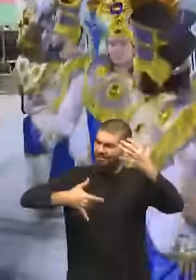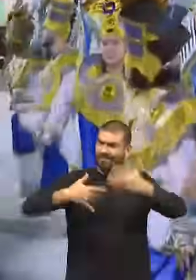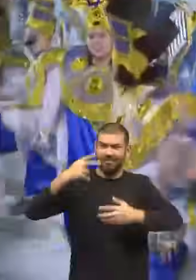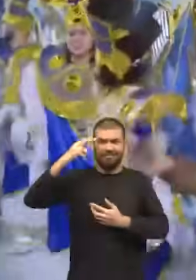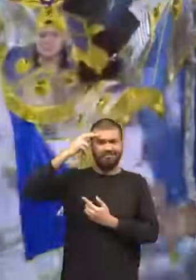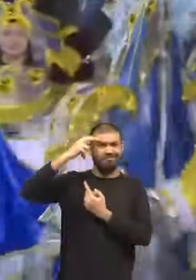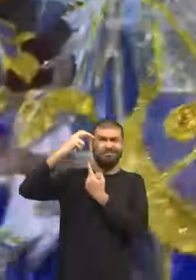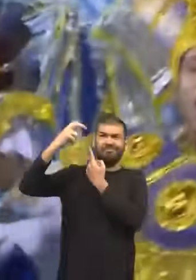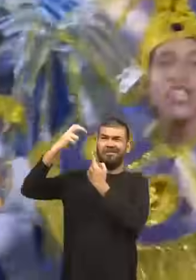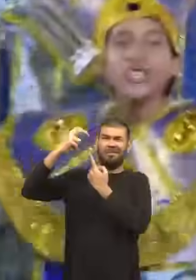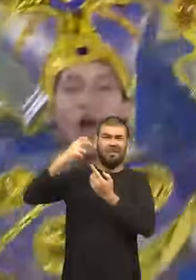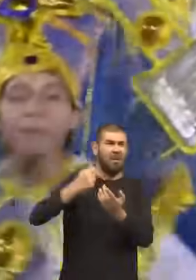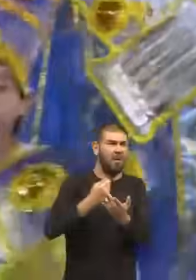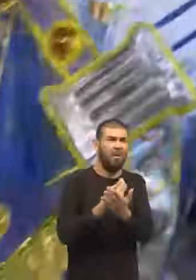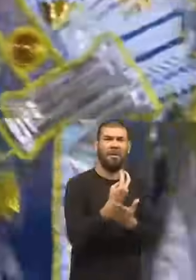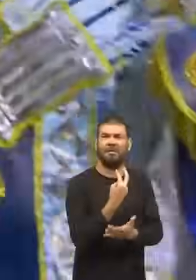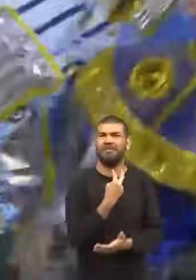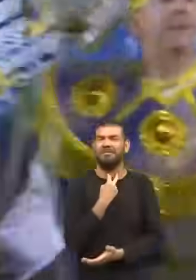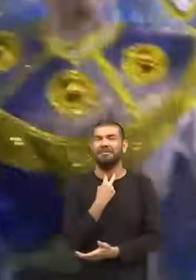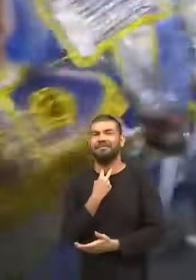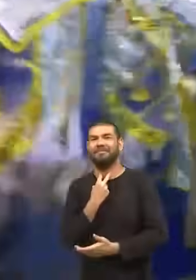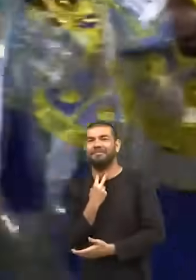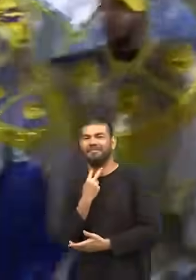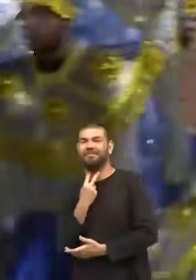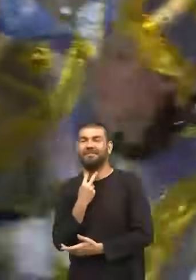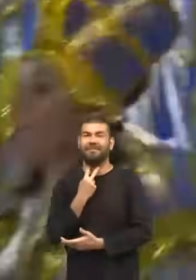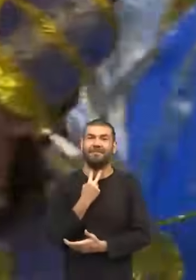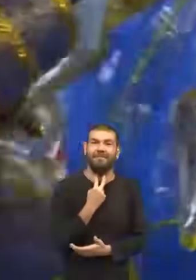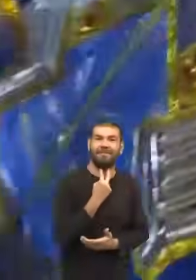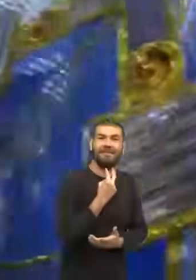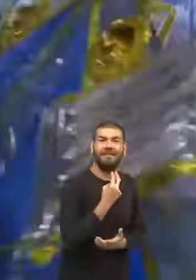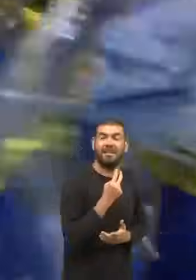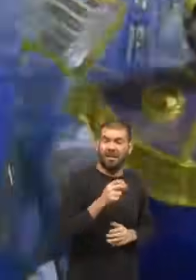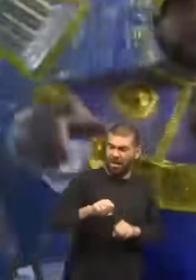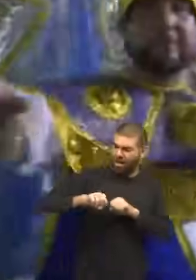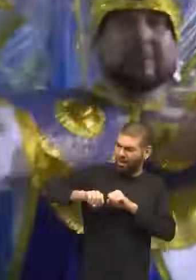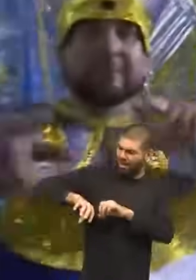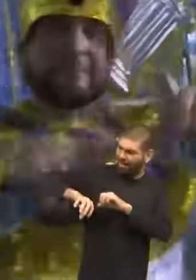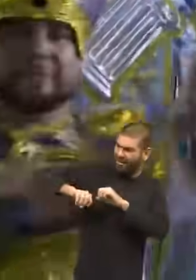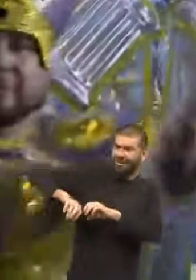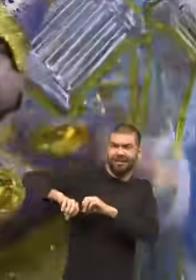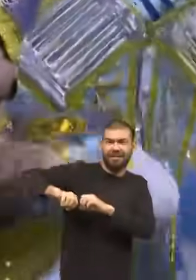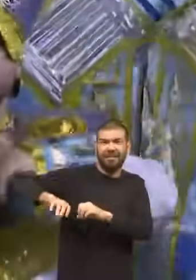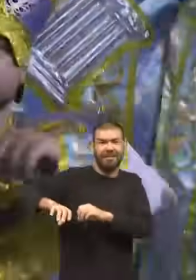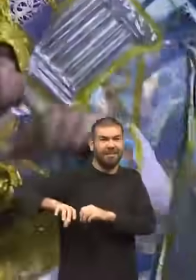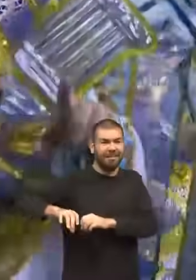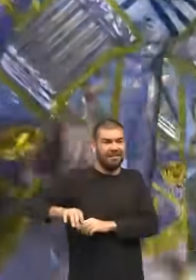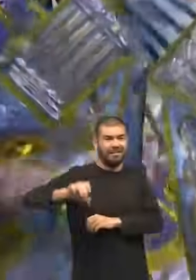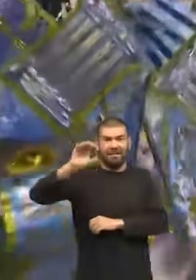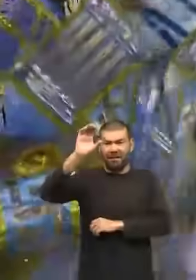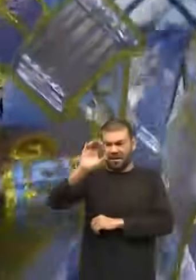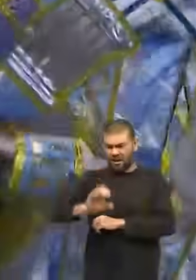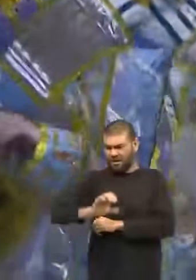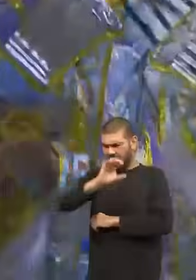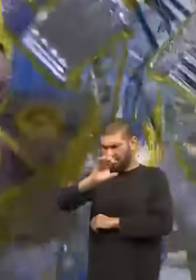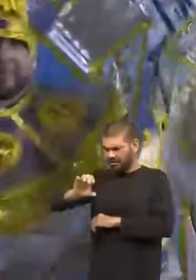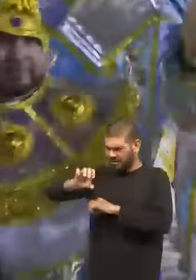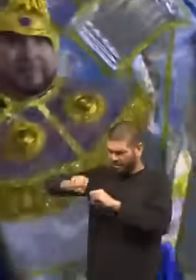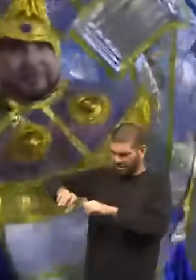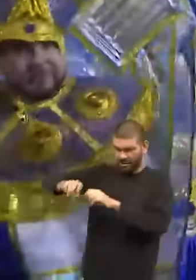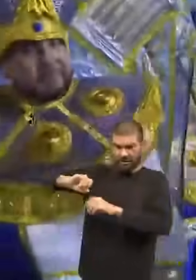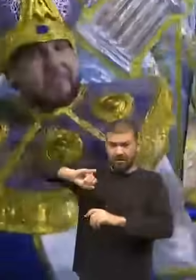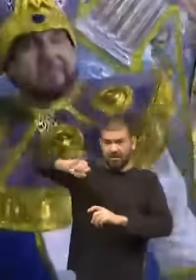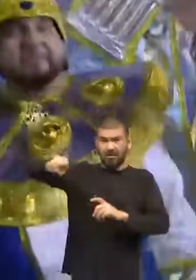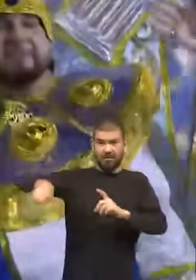Inteligência não se pode voltar. Educar, educar, catequizar. No jesuíta foi